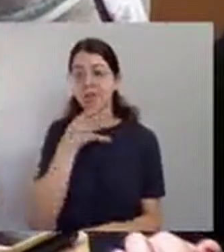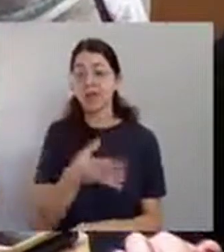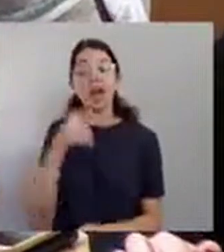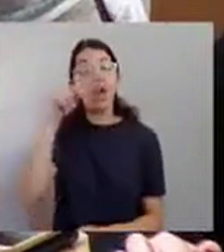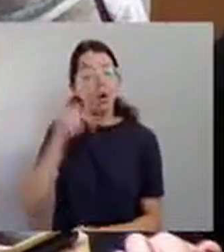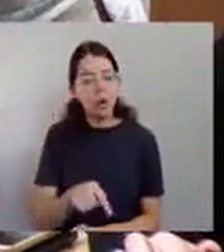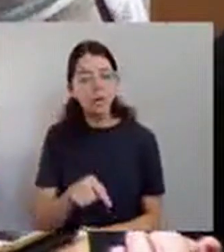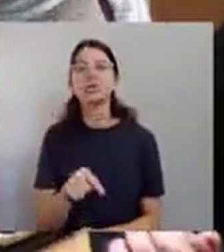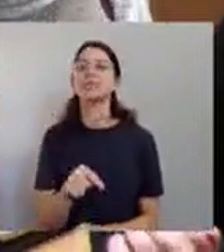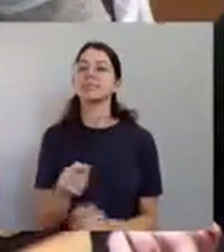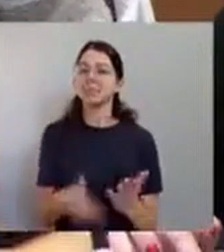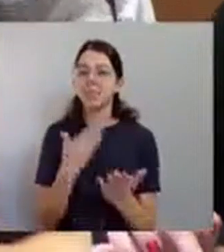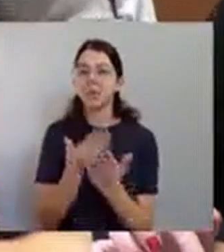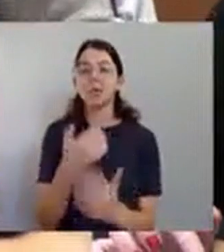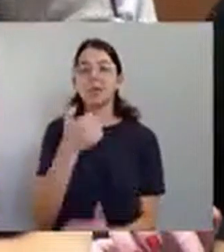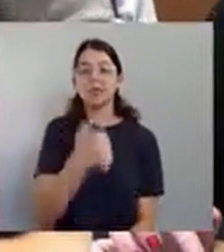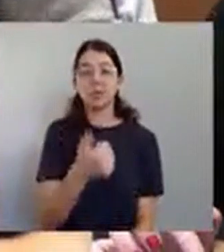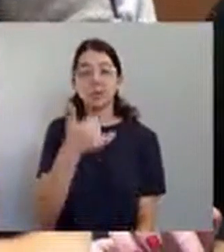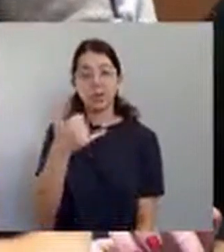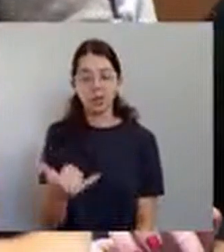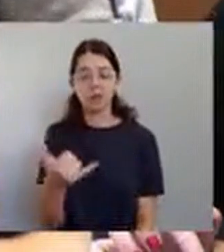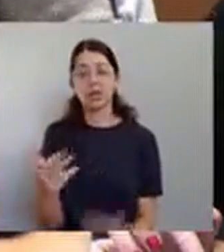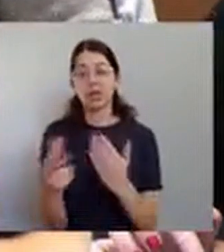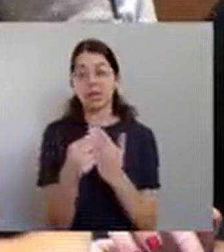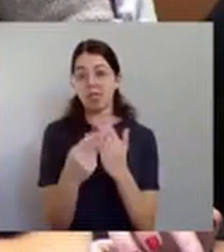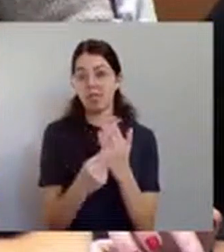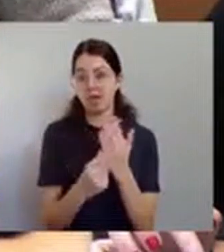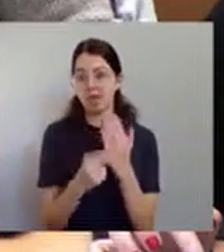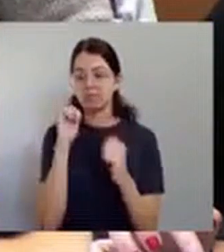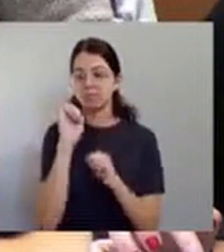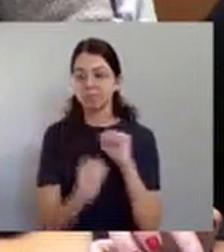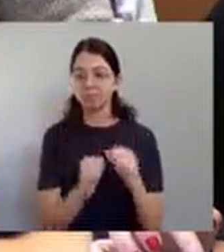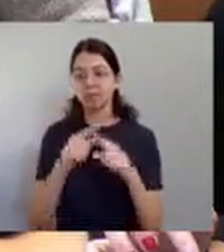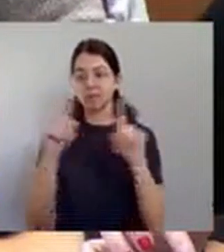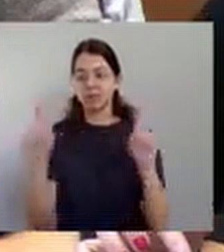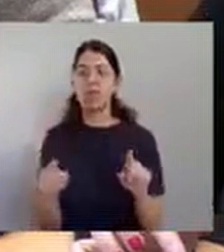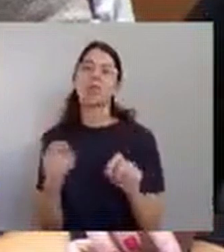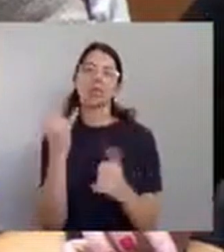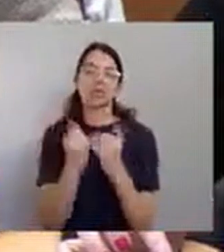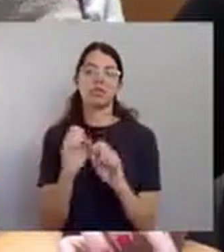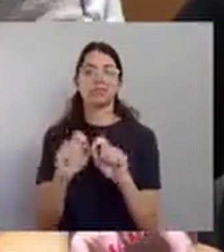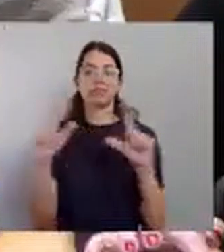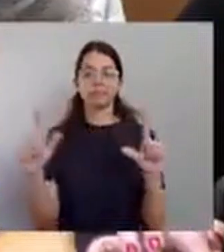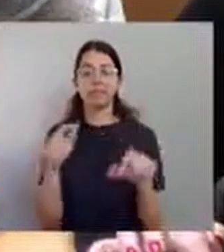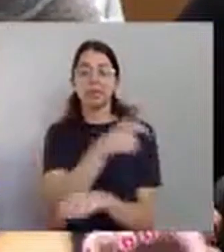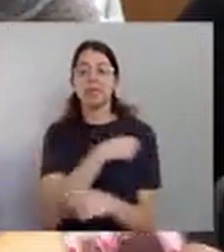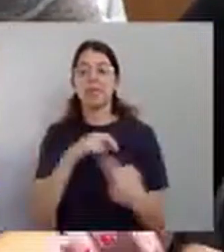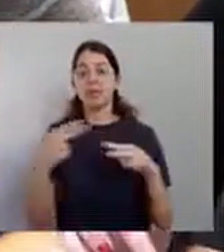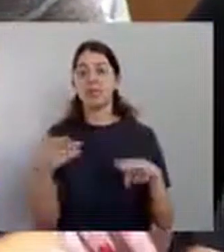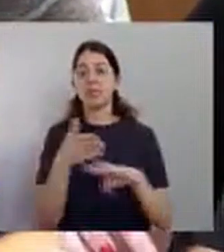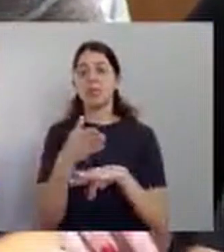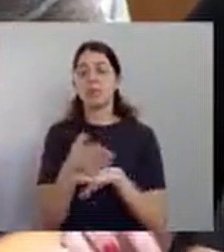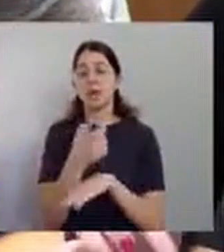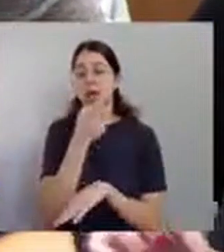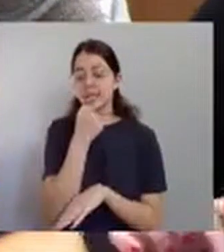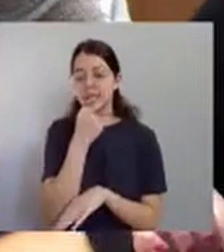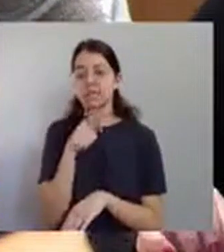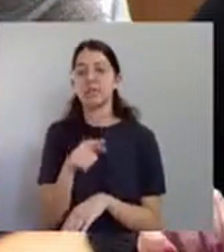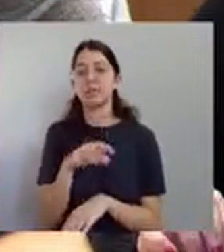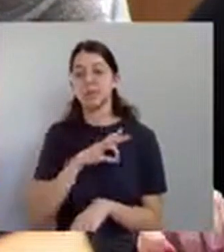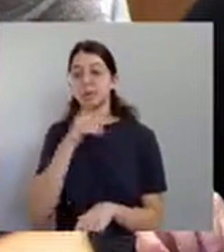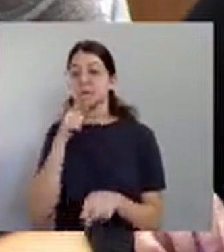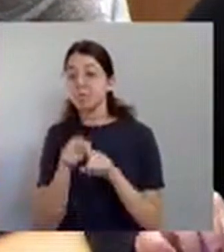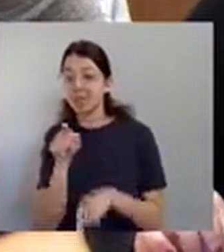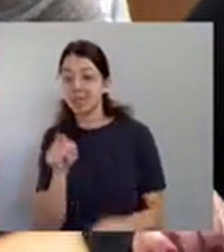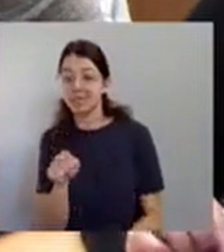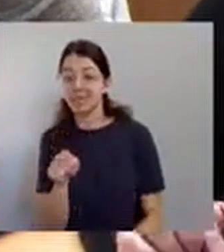proposta 52 e nos seus anexos que estão no Salão Nobre, que apenas os vereadores acedem, deixe-me dizer-lhe, Sr. Deputado, a